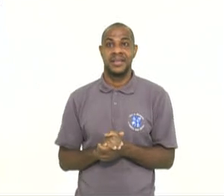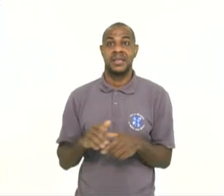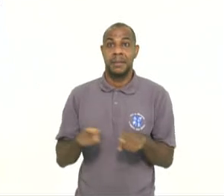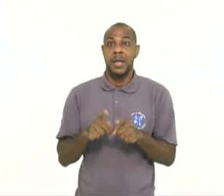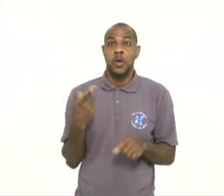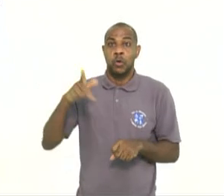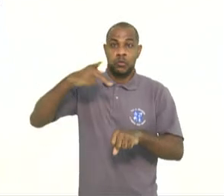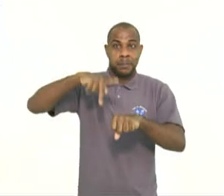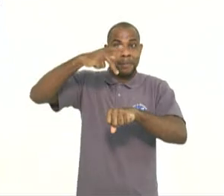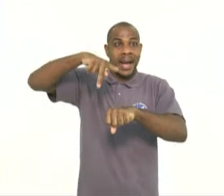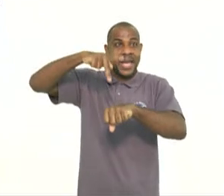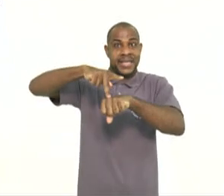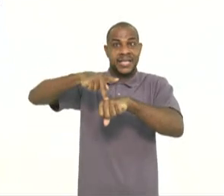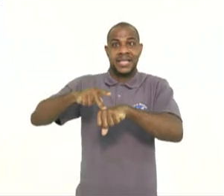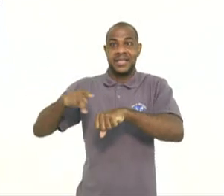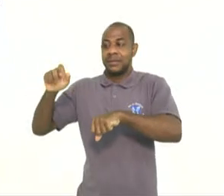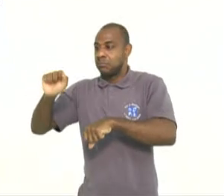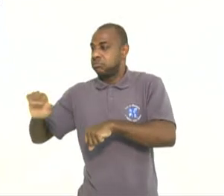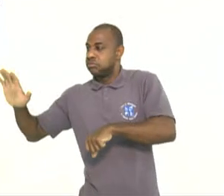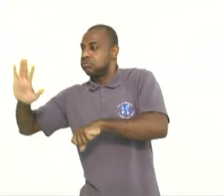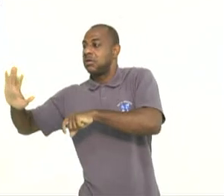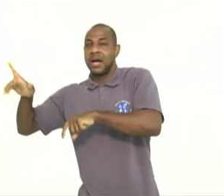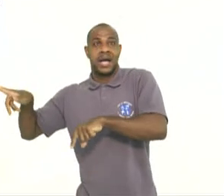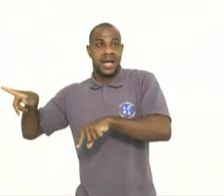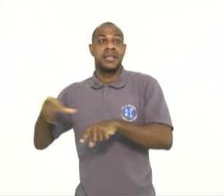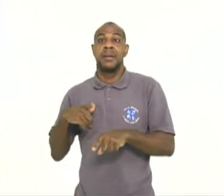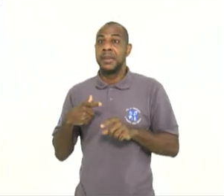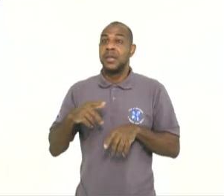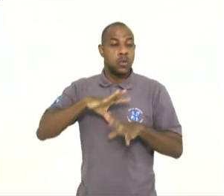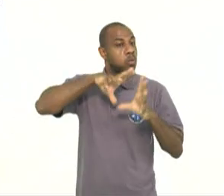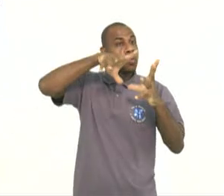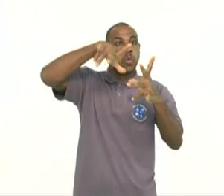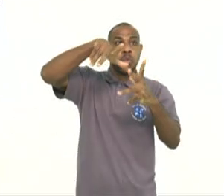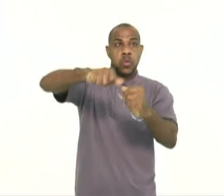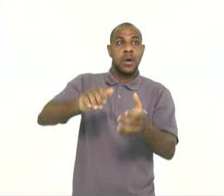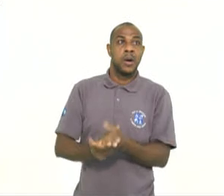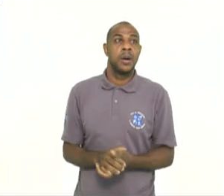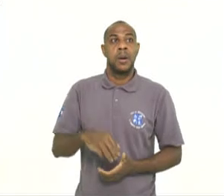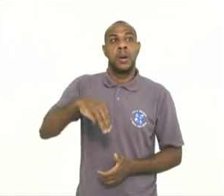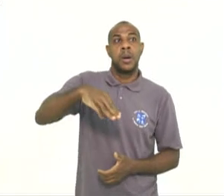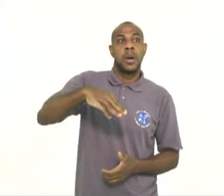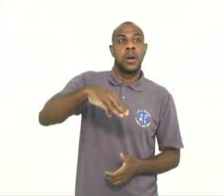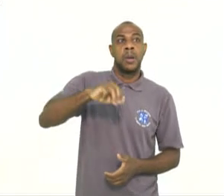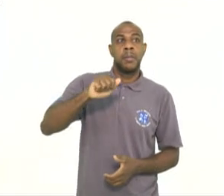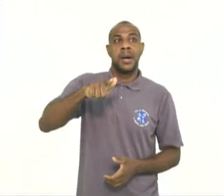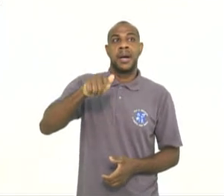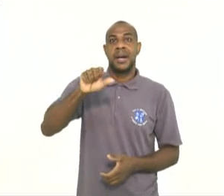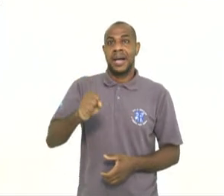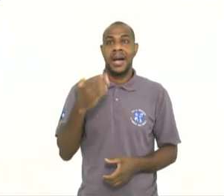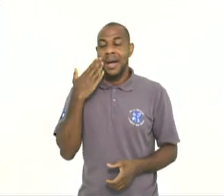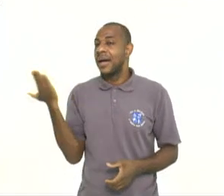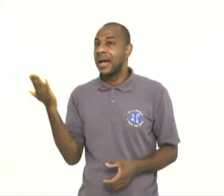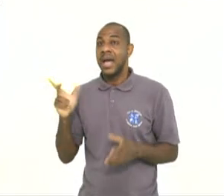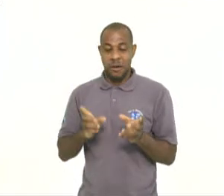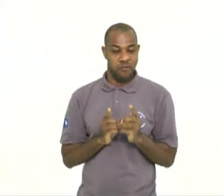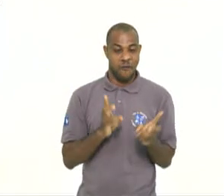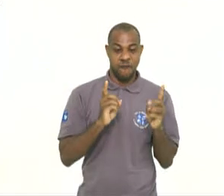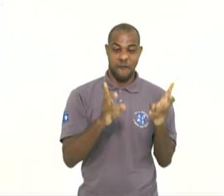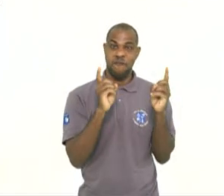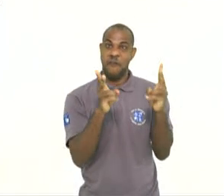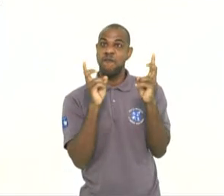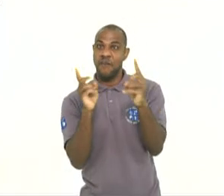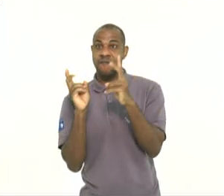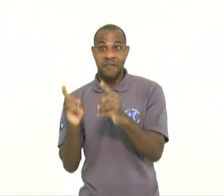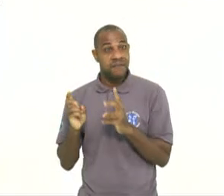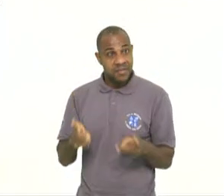países orientais e também reflete o no mundo todo o mangá One Piece é considerado o mais vendido até hoje